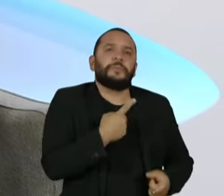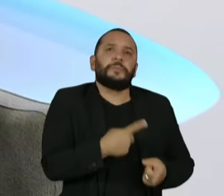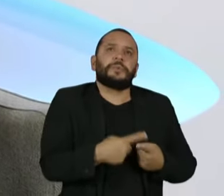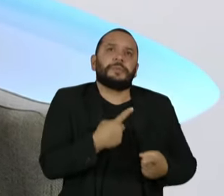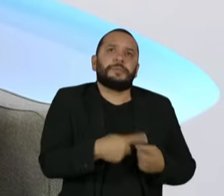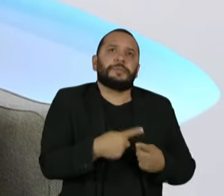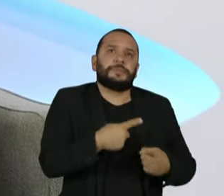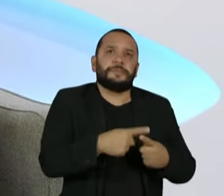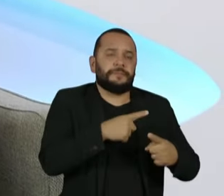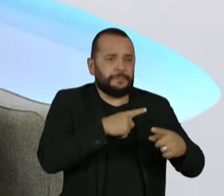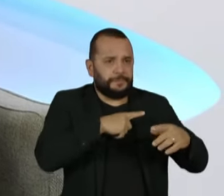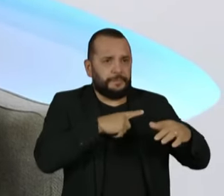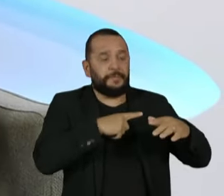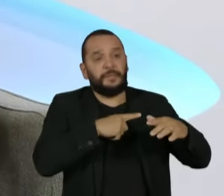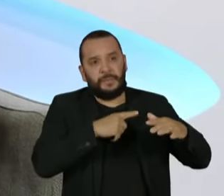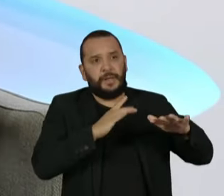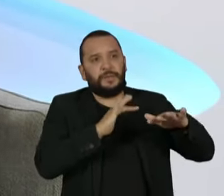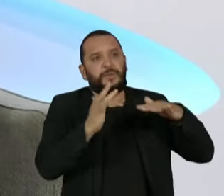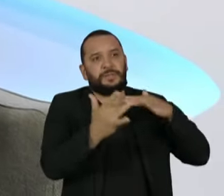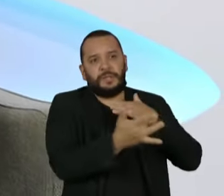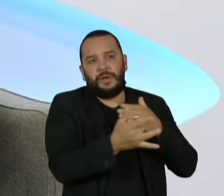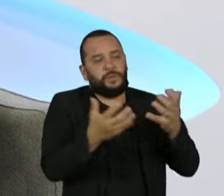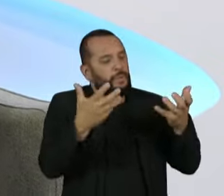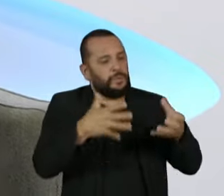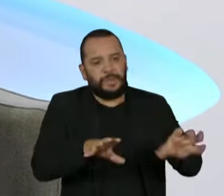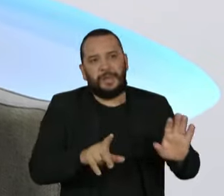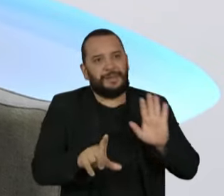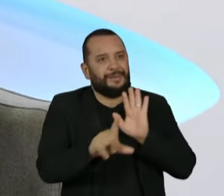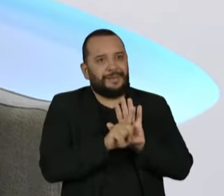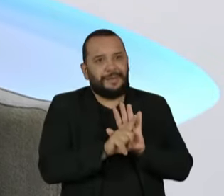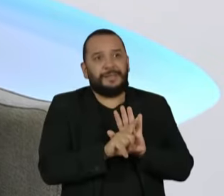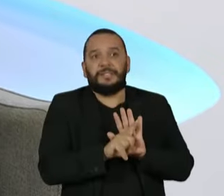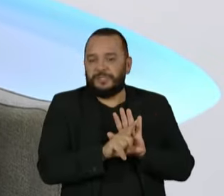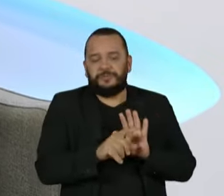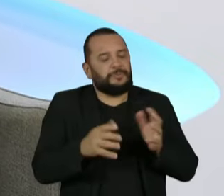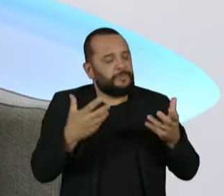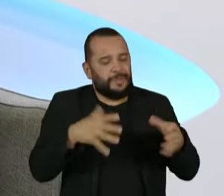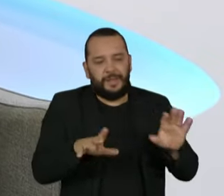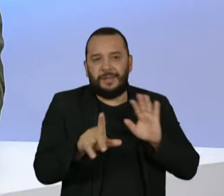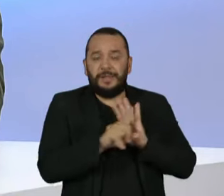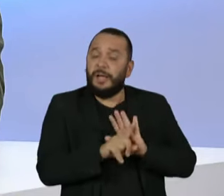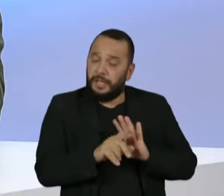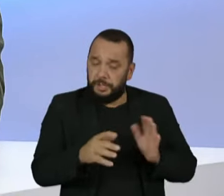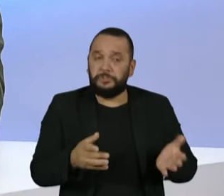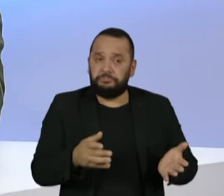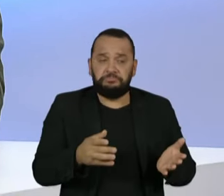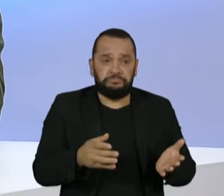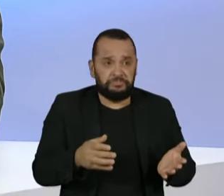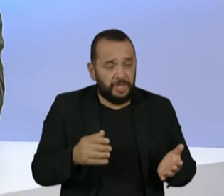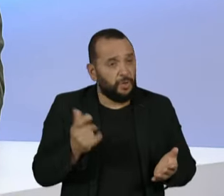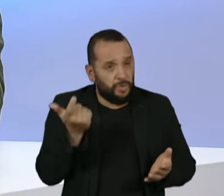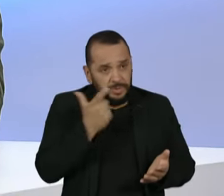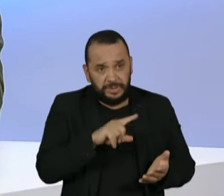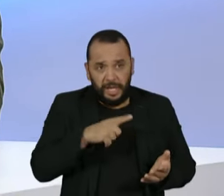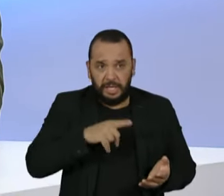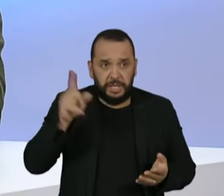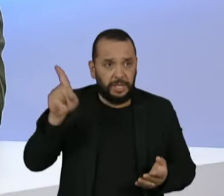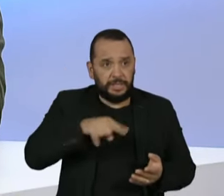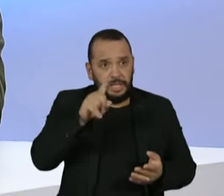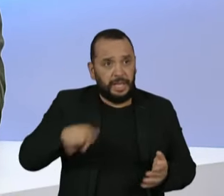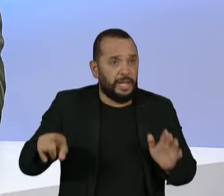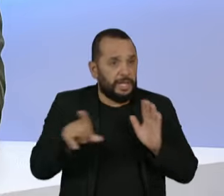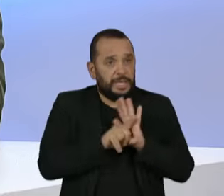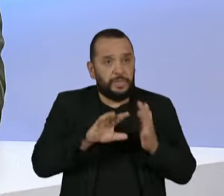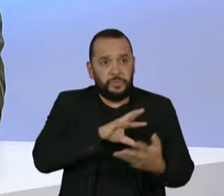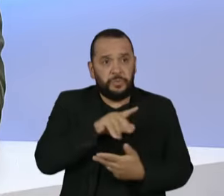têm resistido a regulação durante décadas com sucesso por sinal em quase todo mundo porque regulação